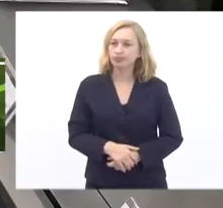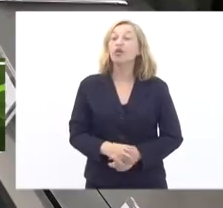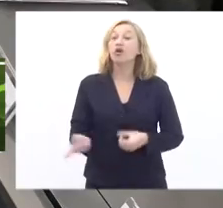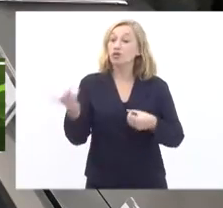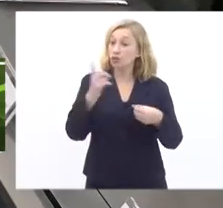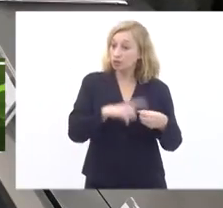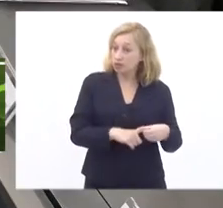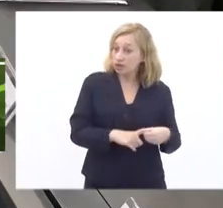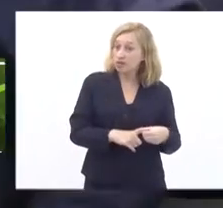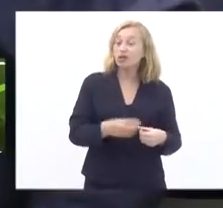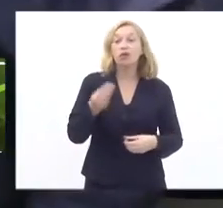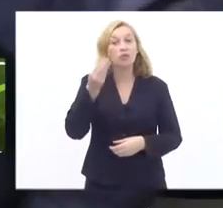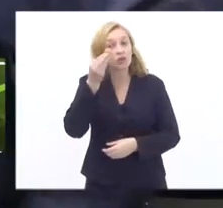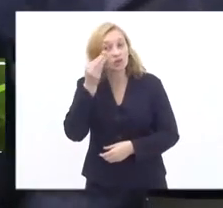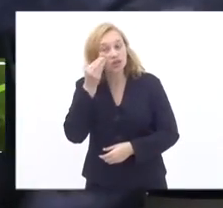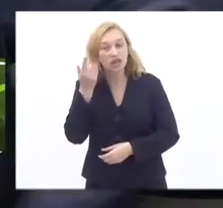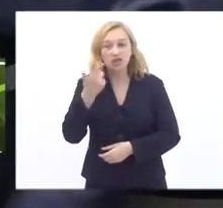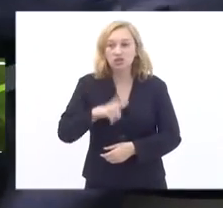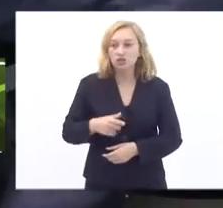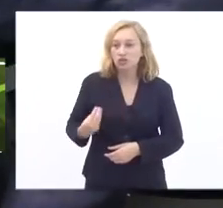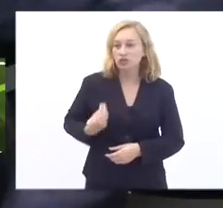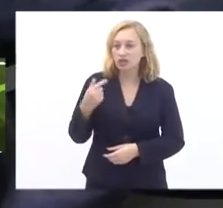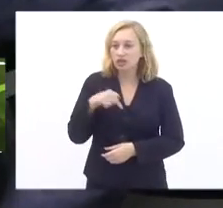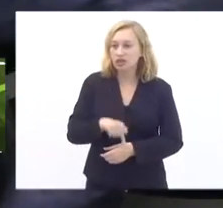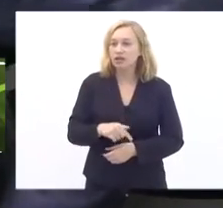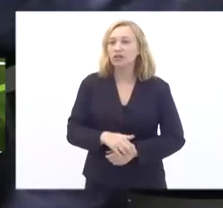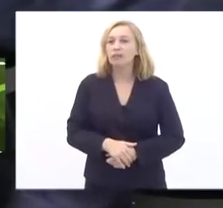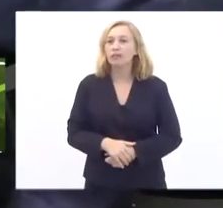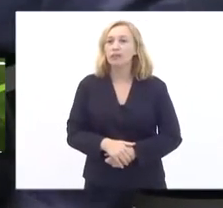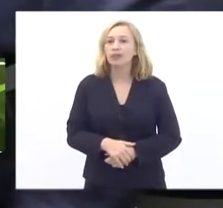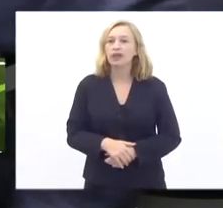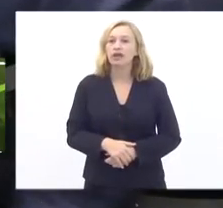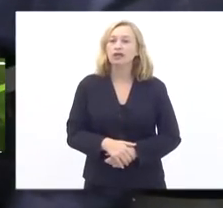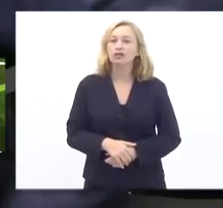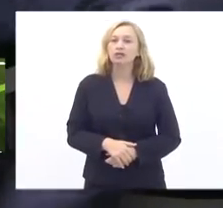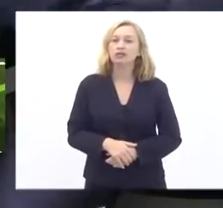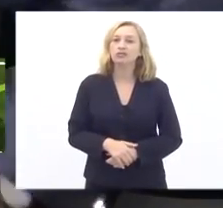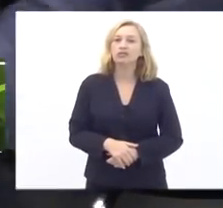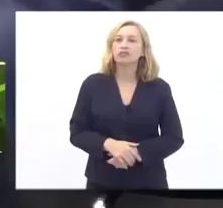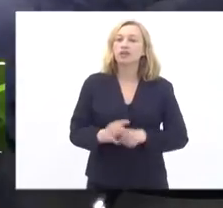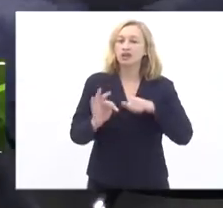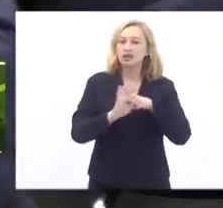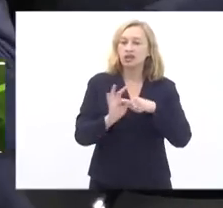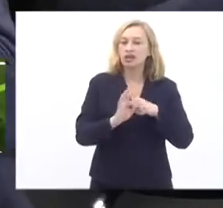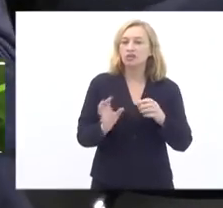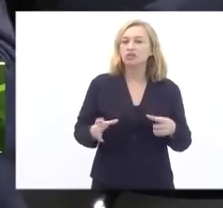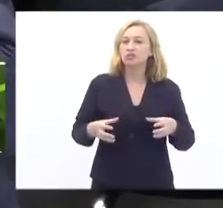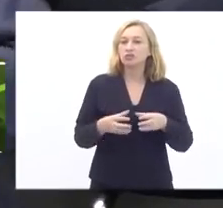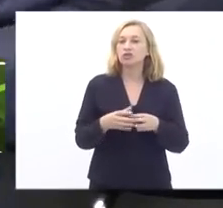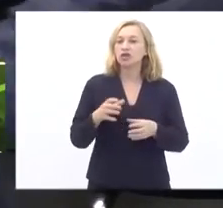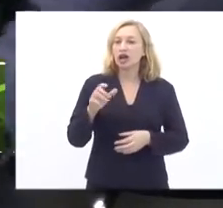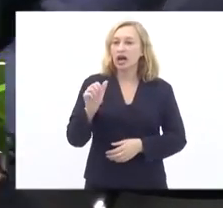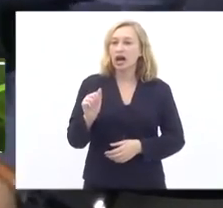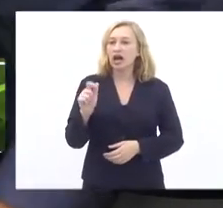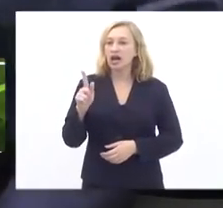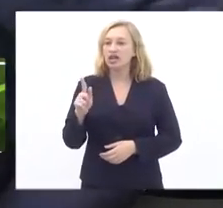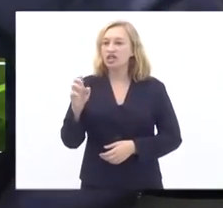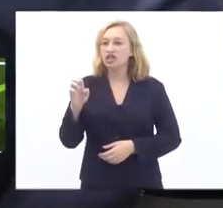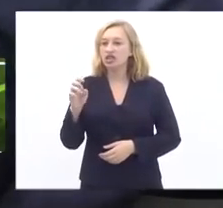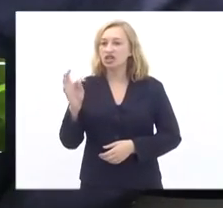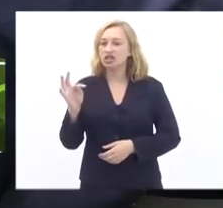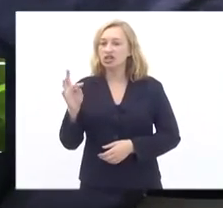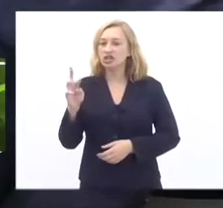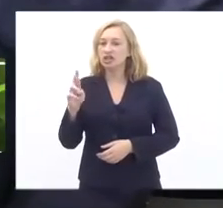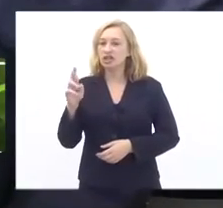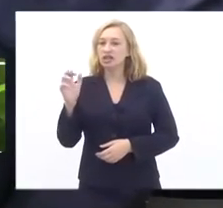Retomando, agradeço a oportunidade novamente de estar aqui como um braço técnico da Getransp. Antes